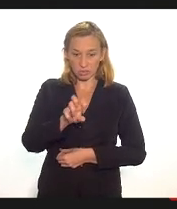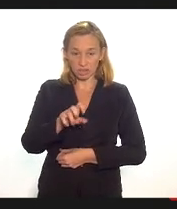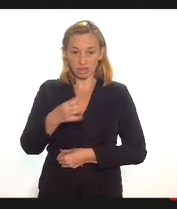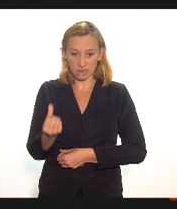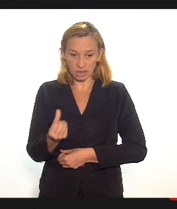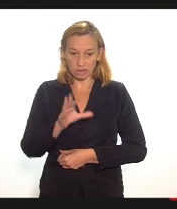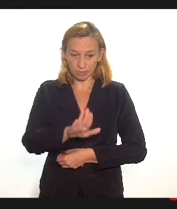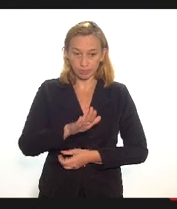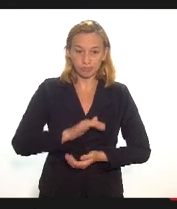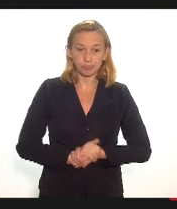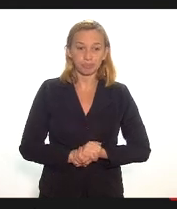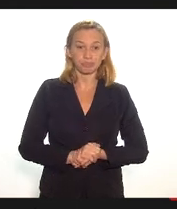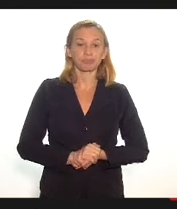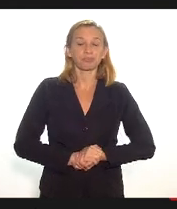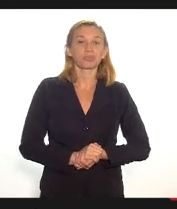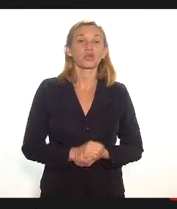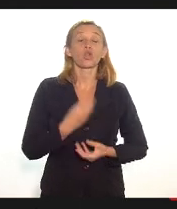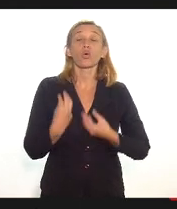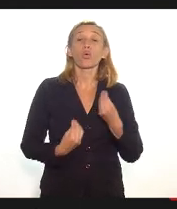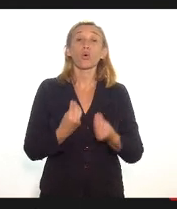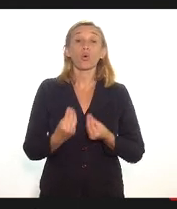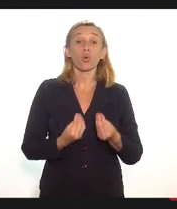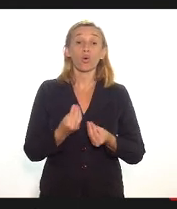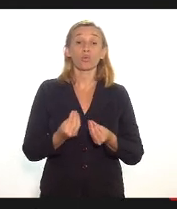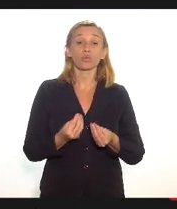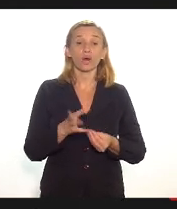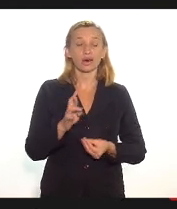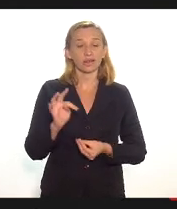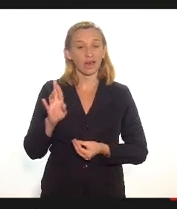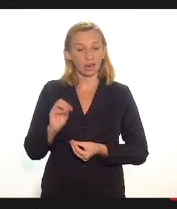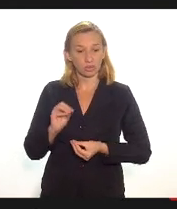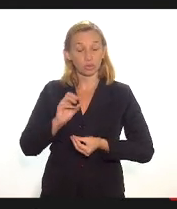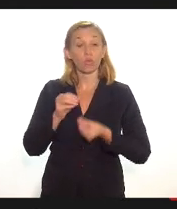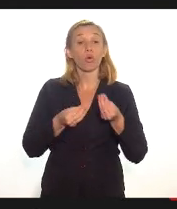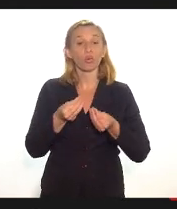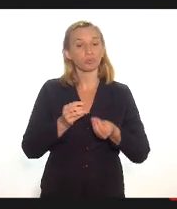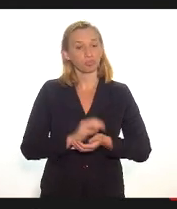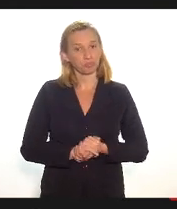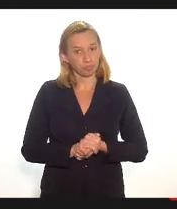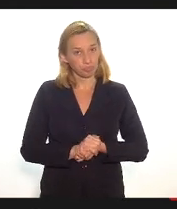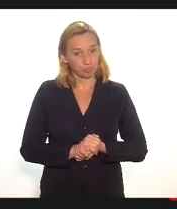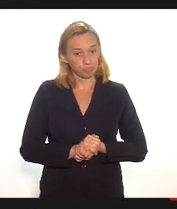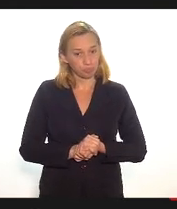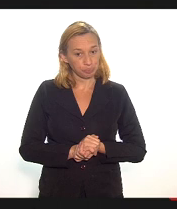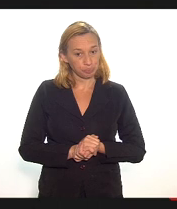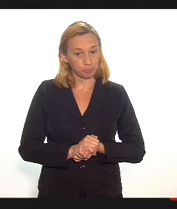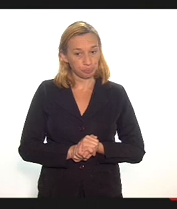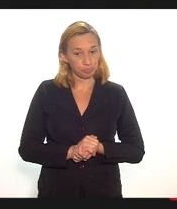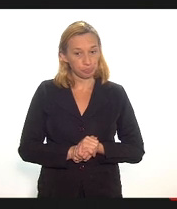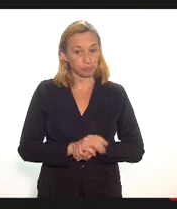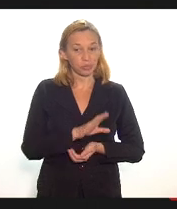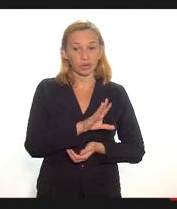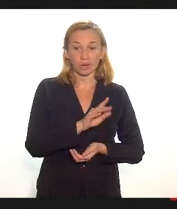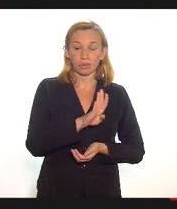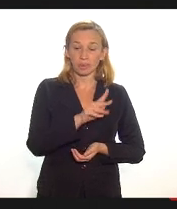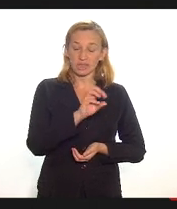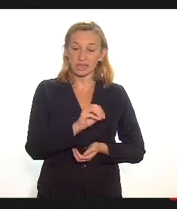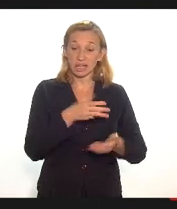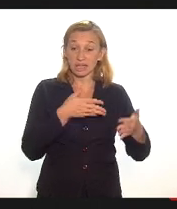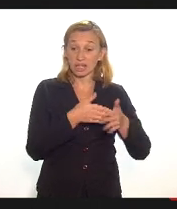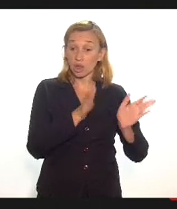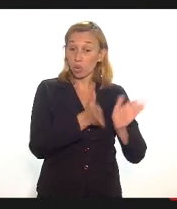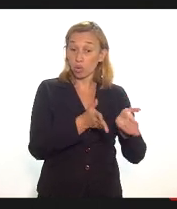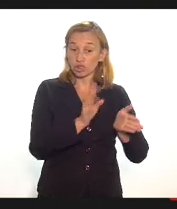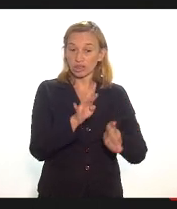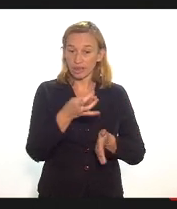de rateio? Né? Como é que isso foi rateado? Né? Ela está sendo rateada até hoje?